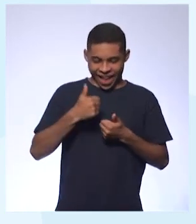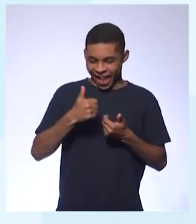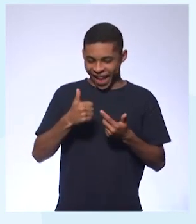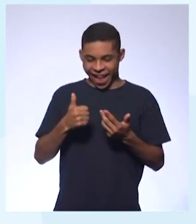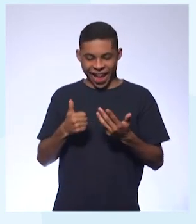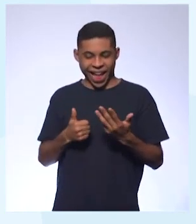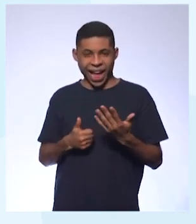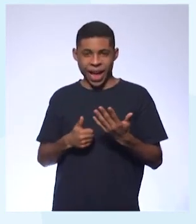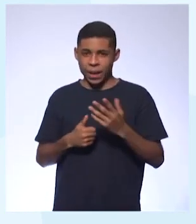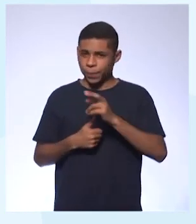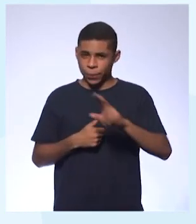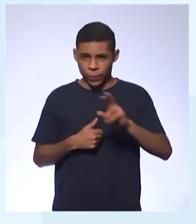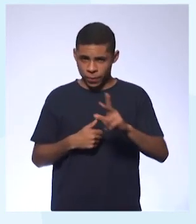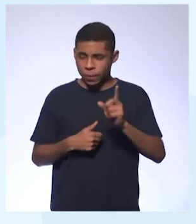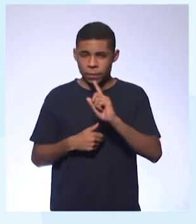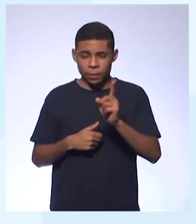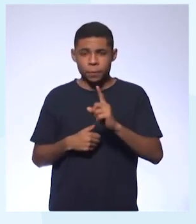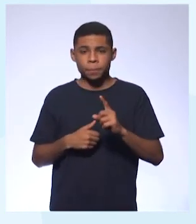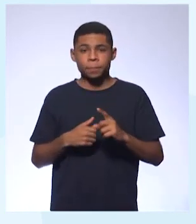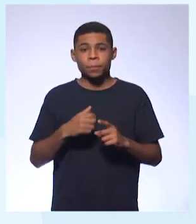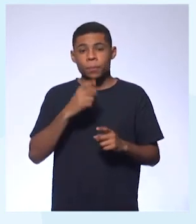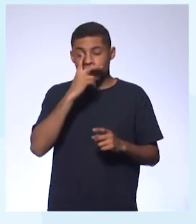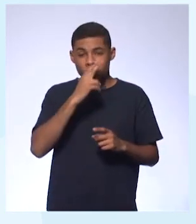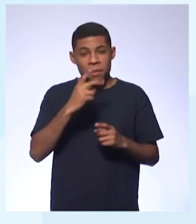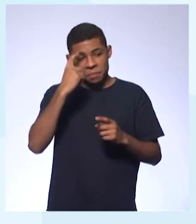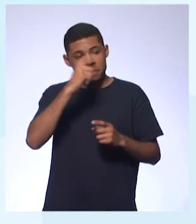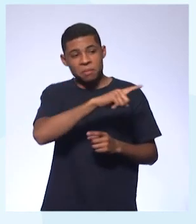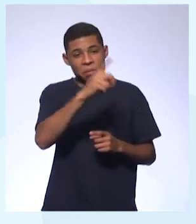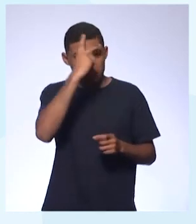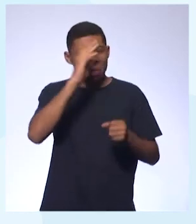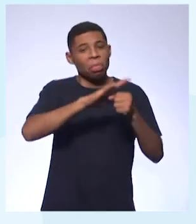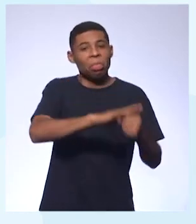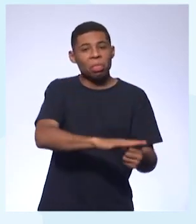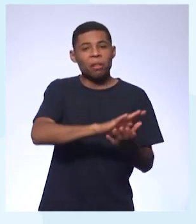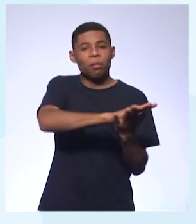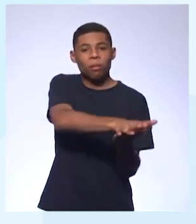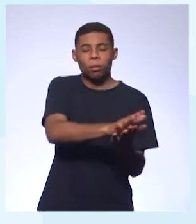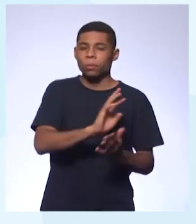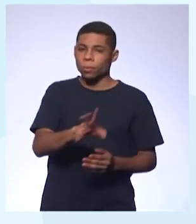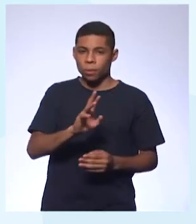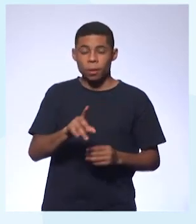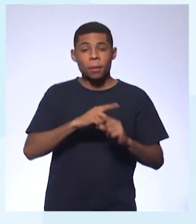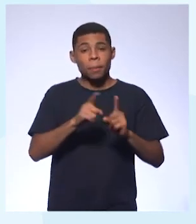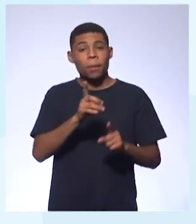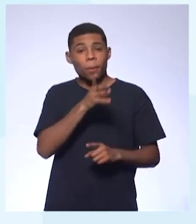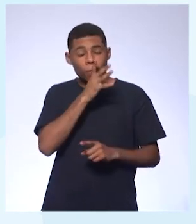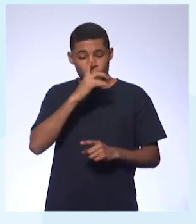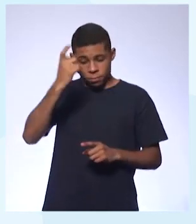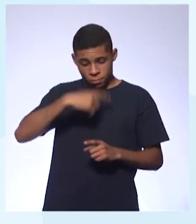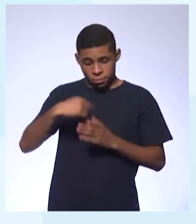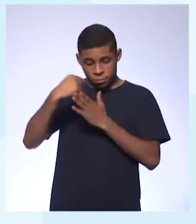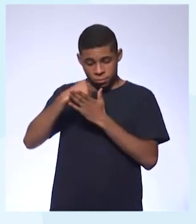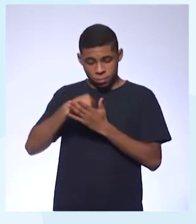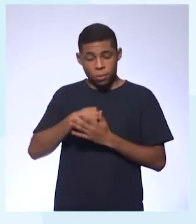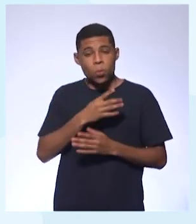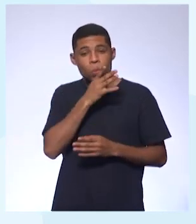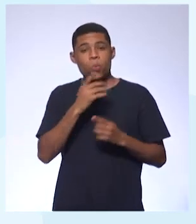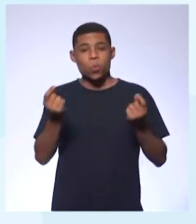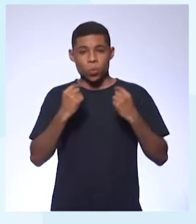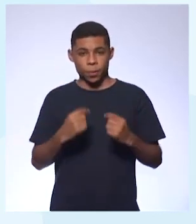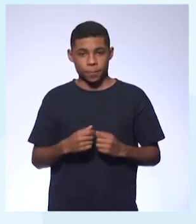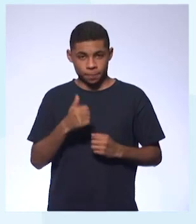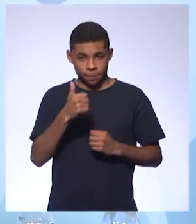vaidade ou narcisismo, depreciando os demais indivíduos, mas conhecermos a nós